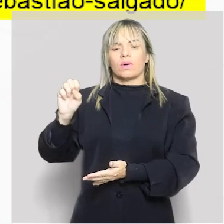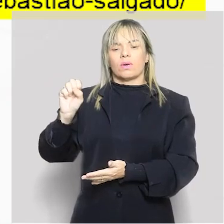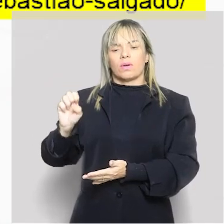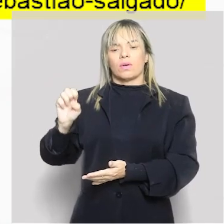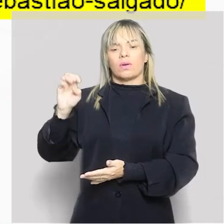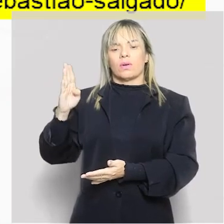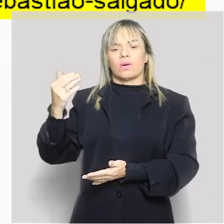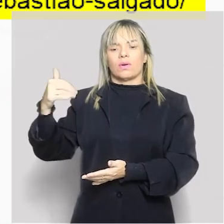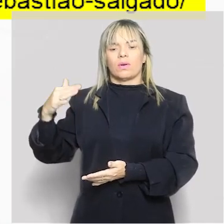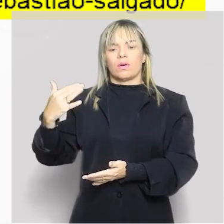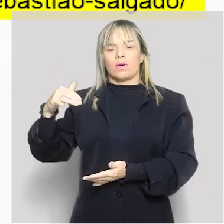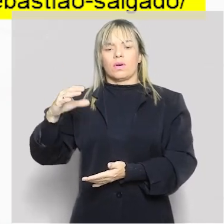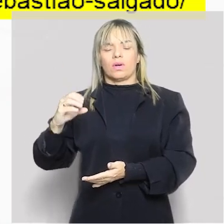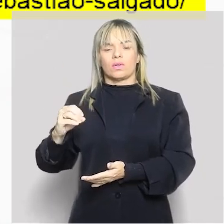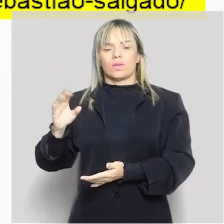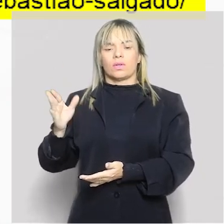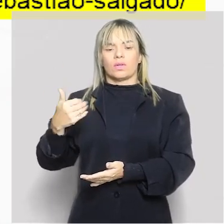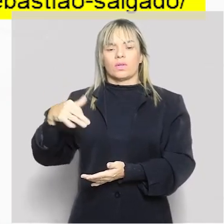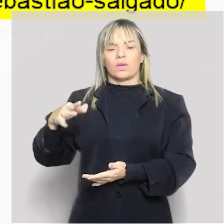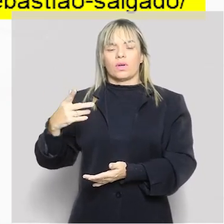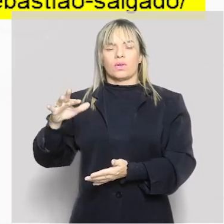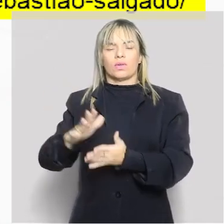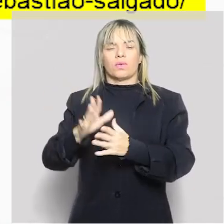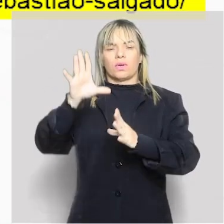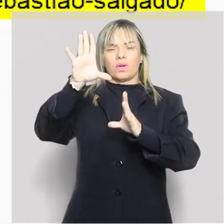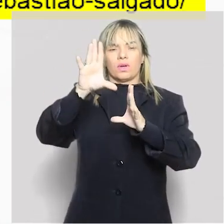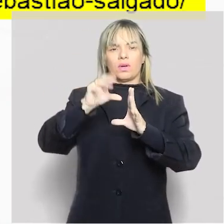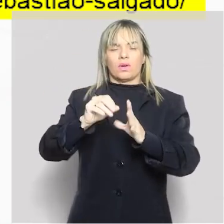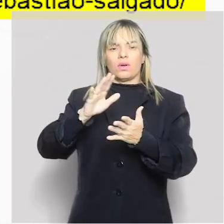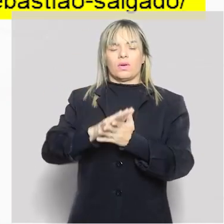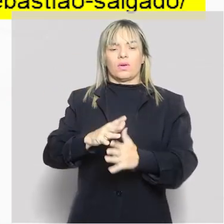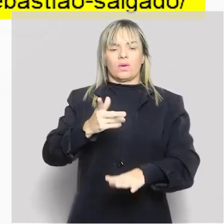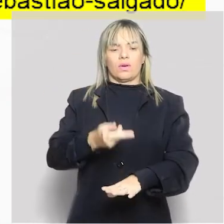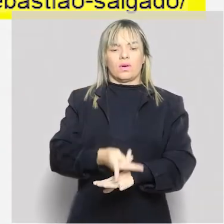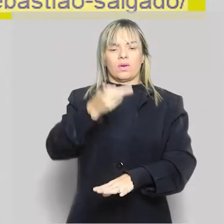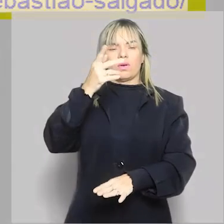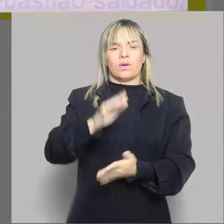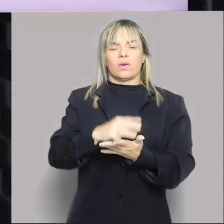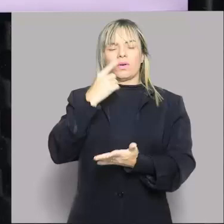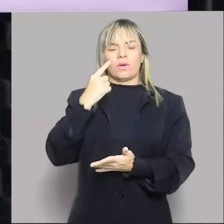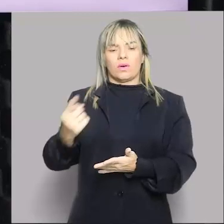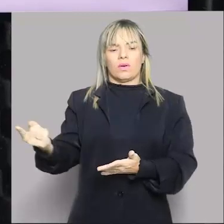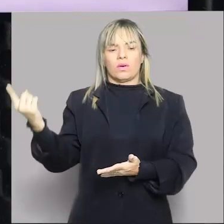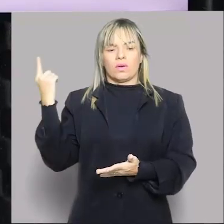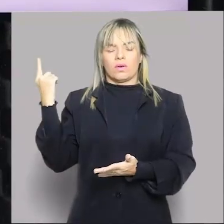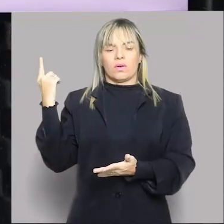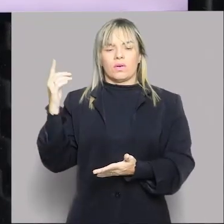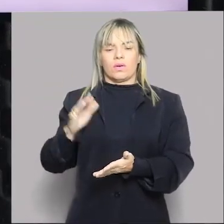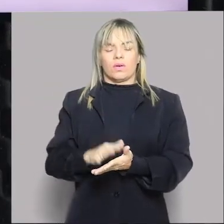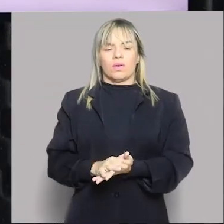essa fotografia, ela foi premiada. Professor, fotografia premiada, a fotografia cai, ela não cai, ela se joga de cabeça,